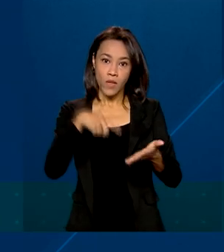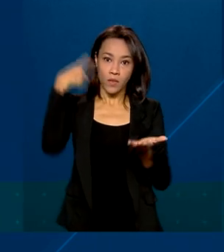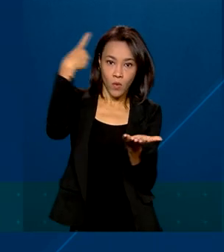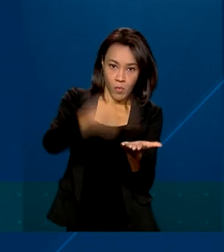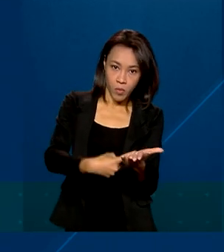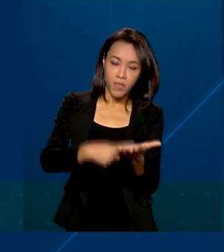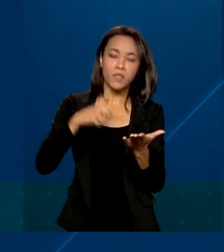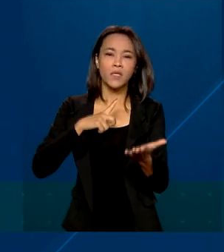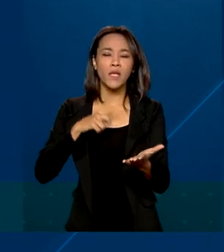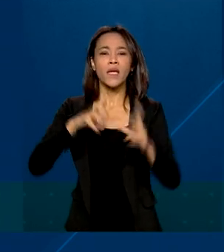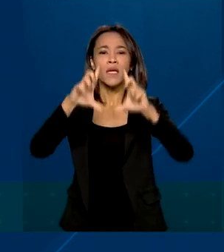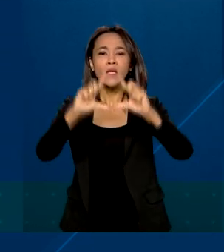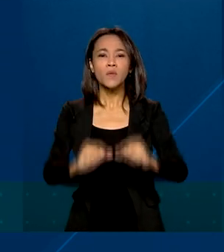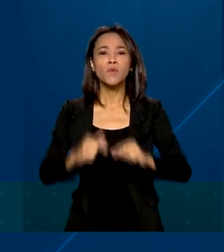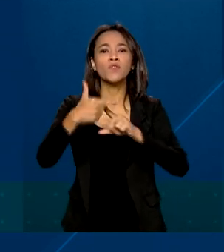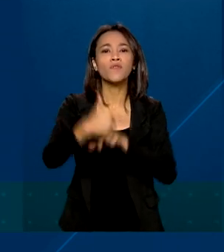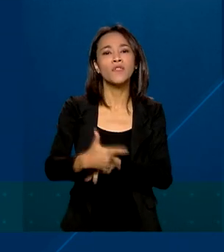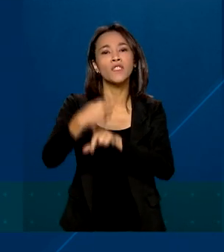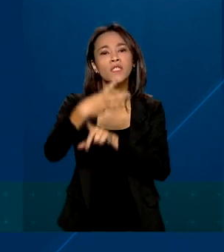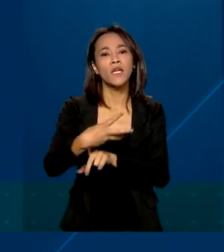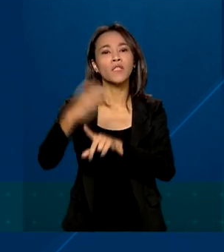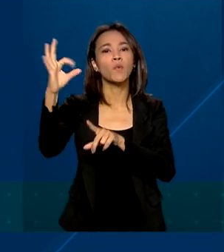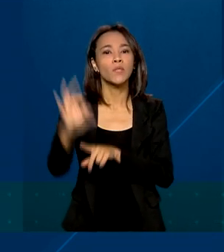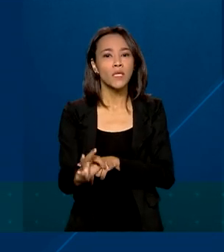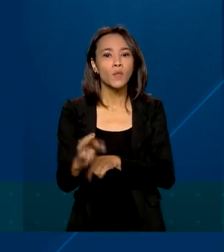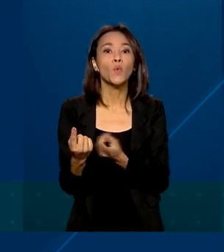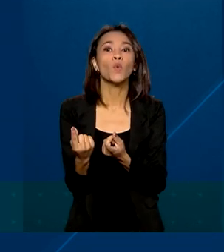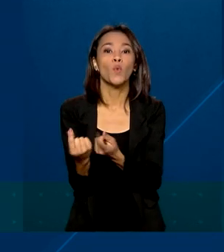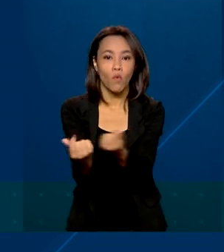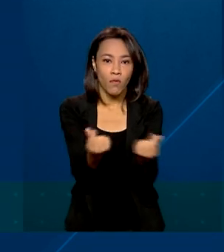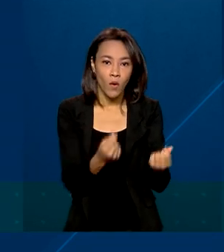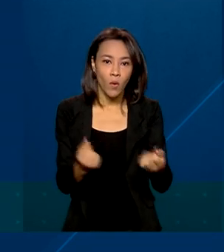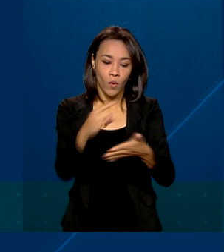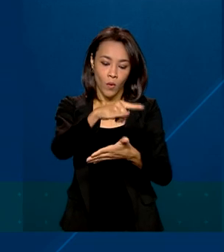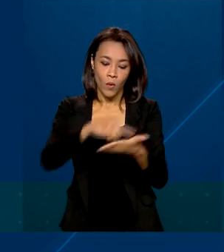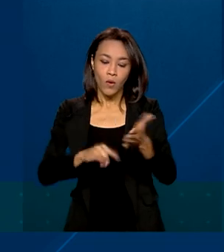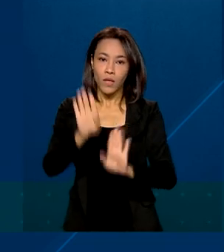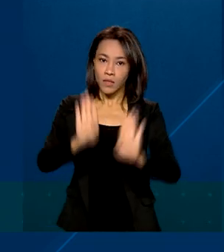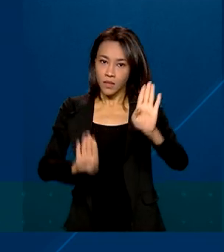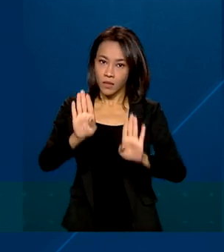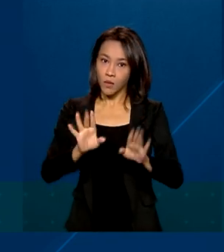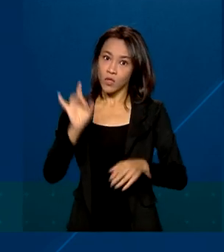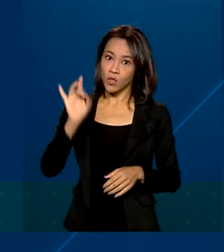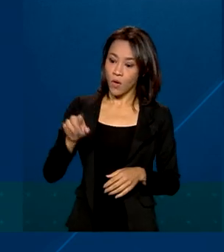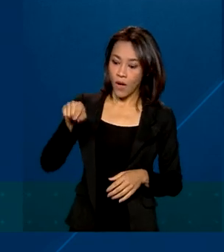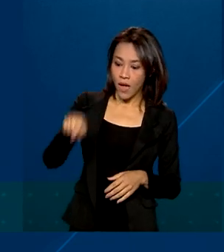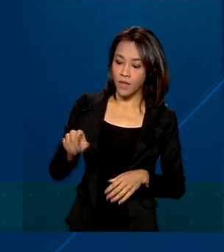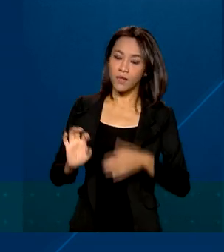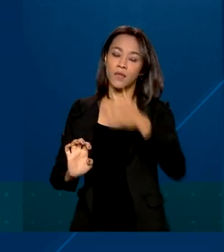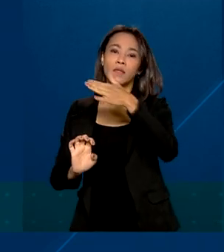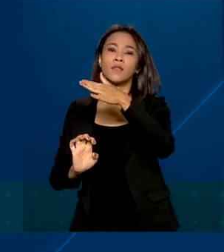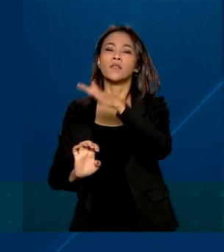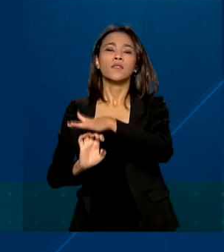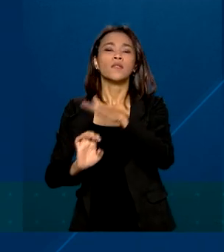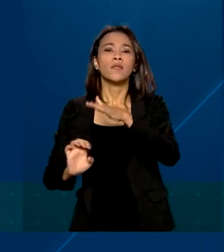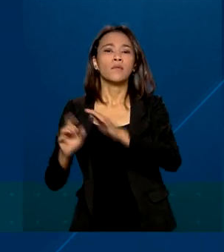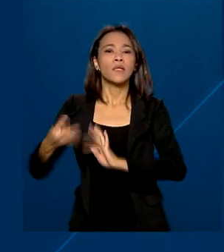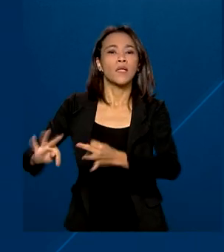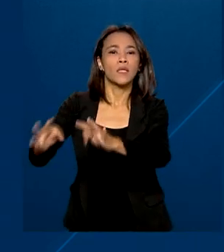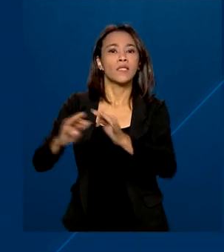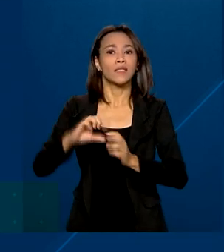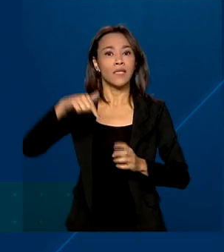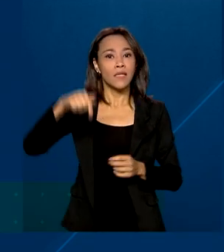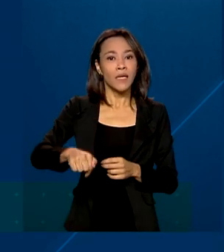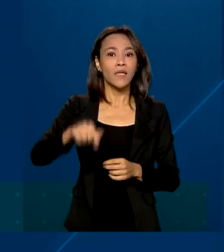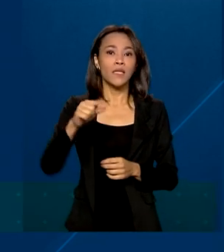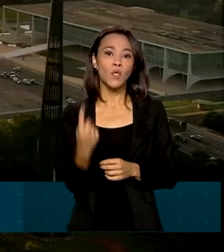redução média de 23 por cento no preço das licitações somente um acordo com a Microsoft e chega mais de 71